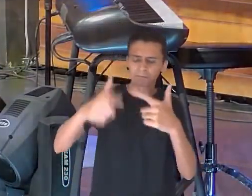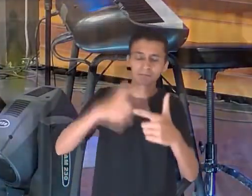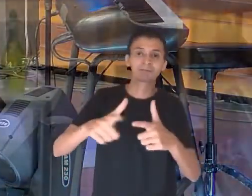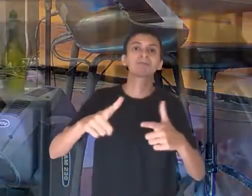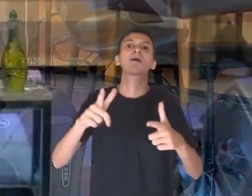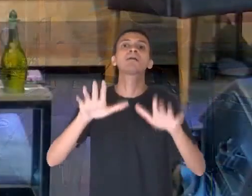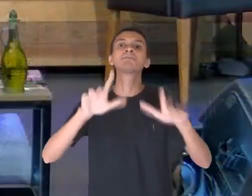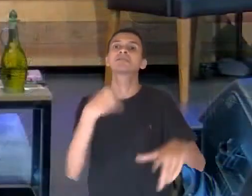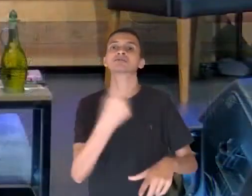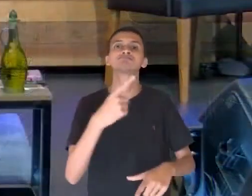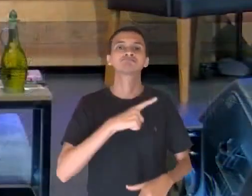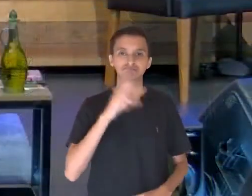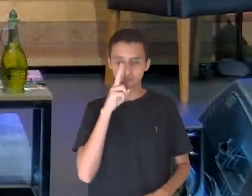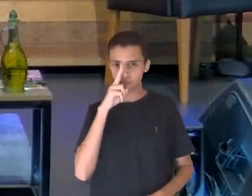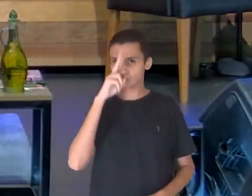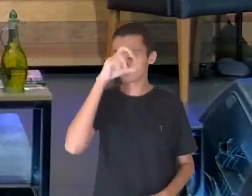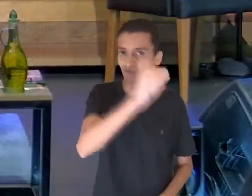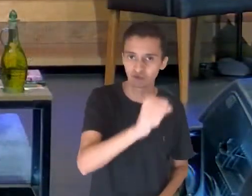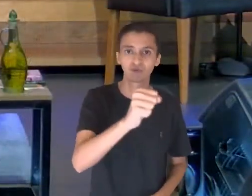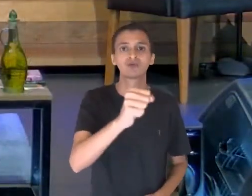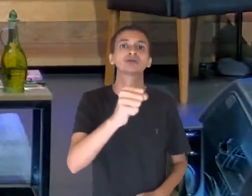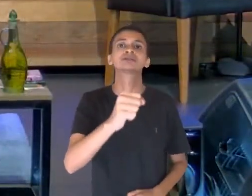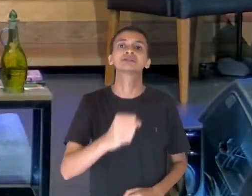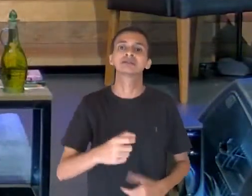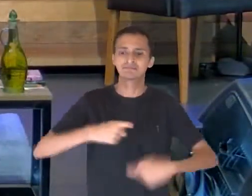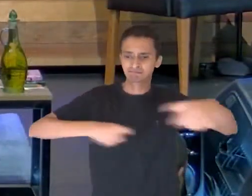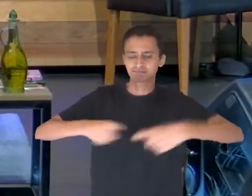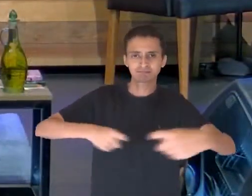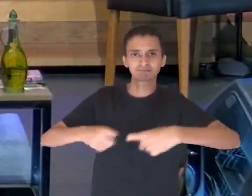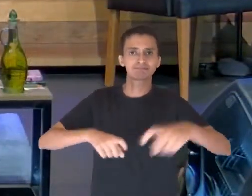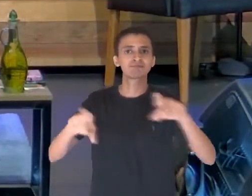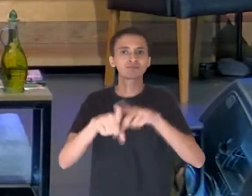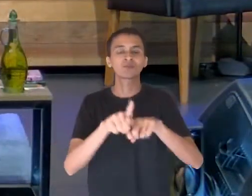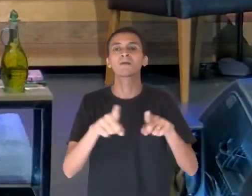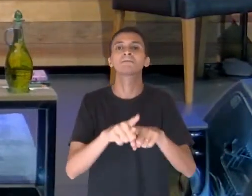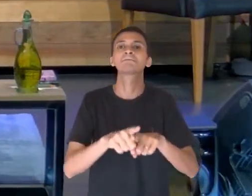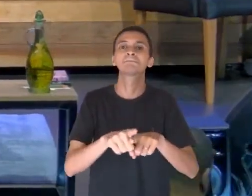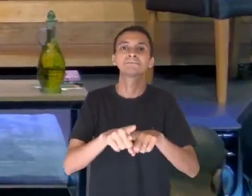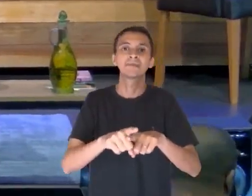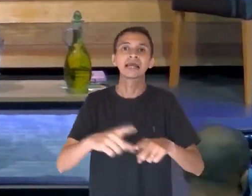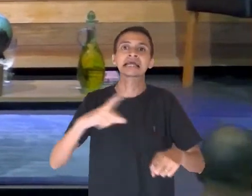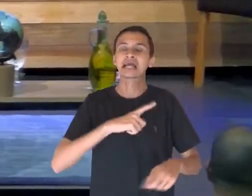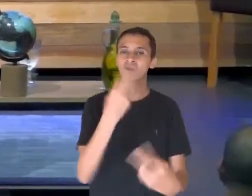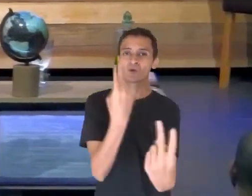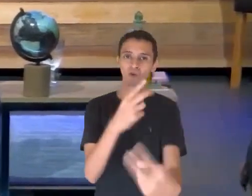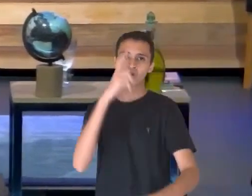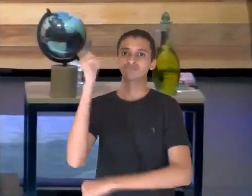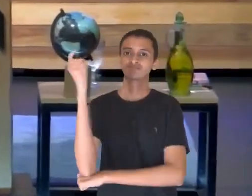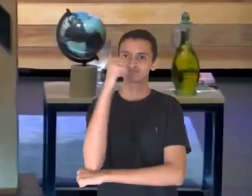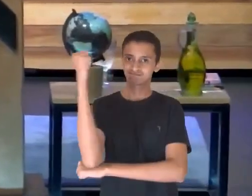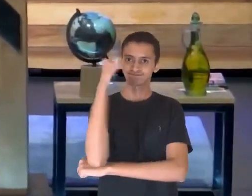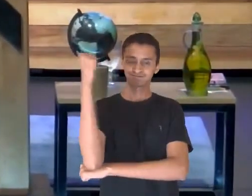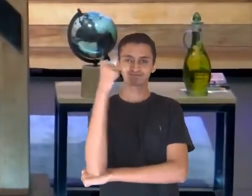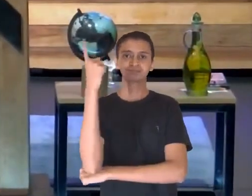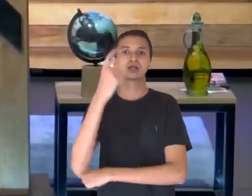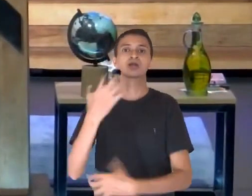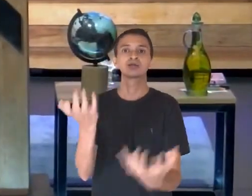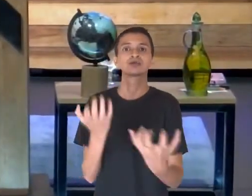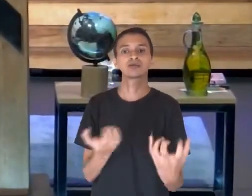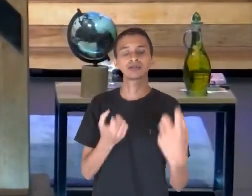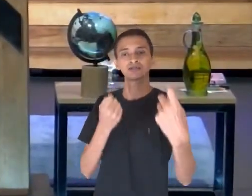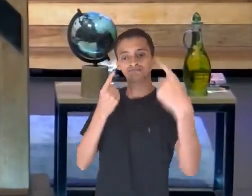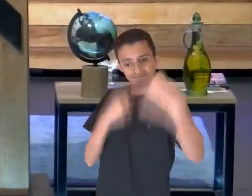temos força para guerrear. E nós temos características de gigantes para encarar os nossos